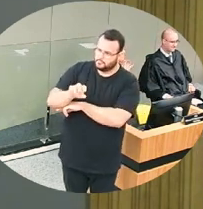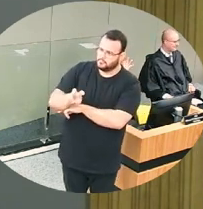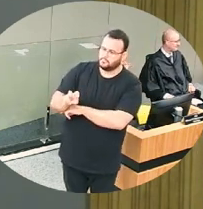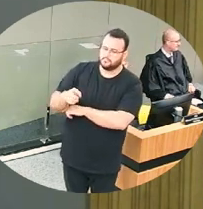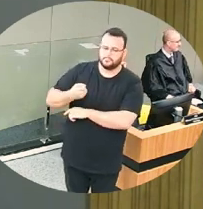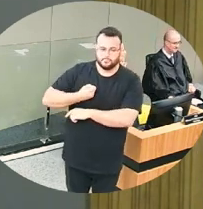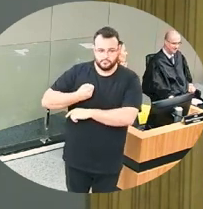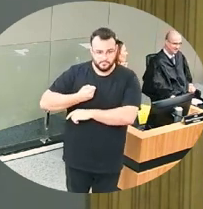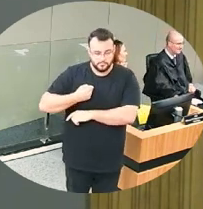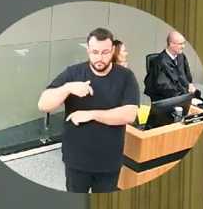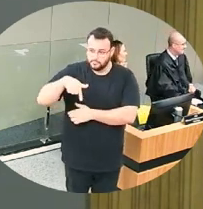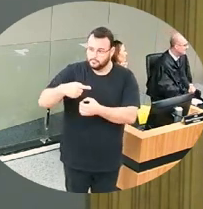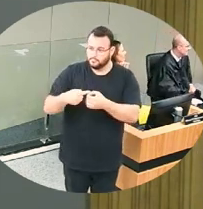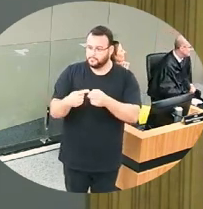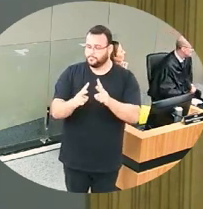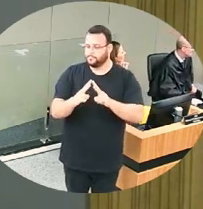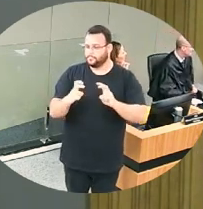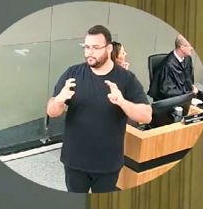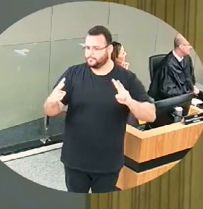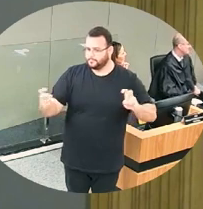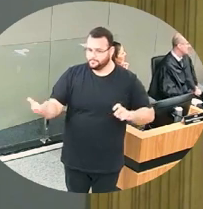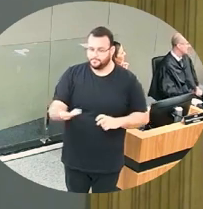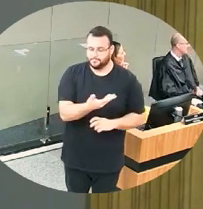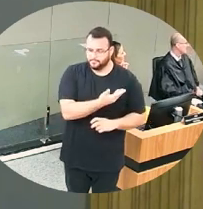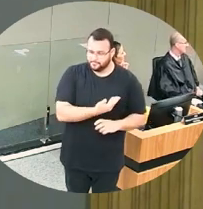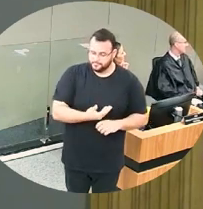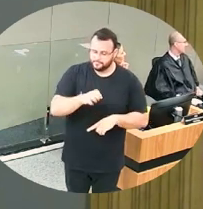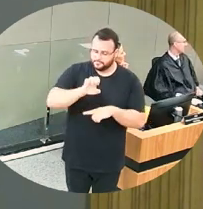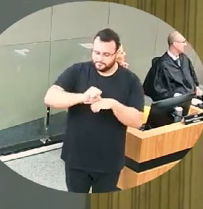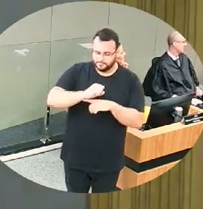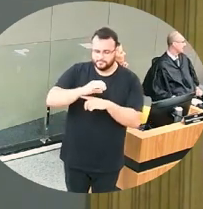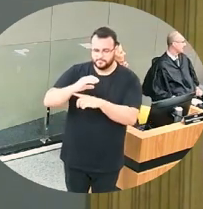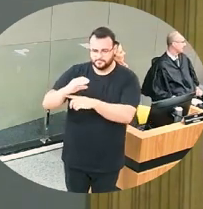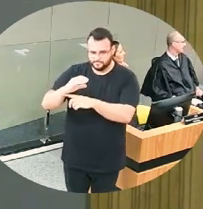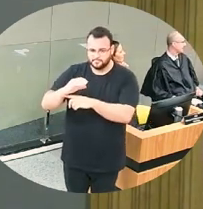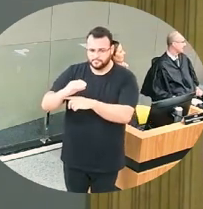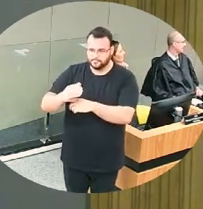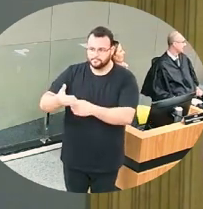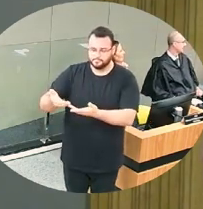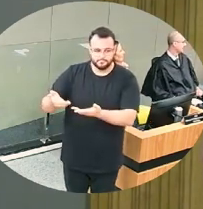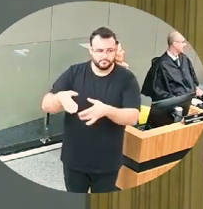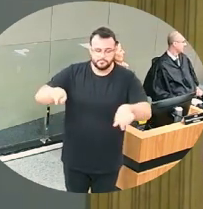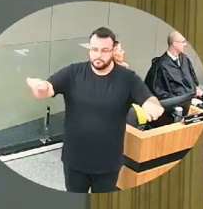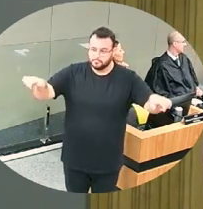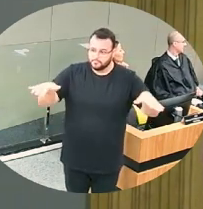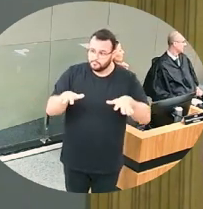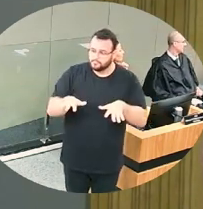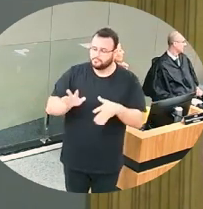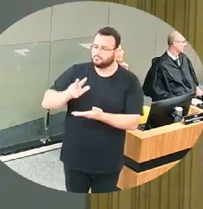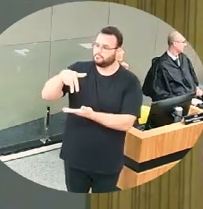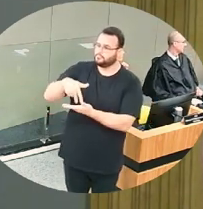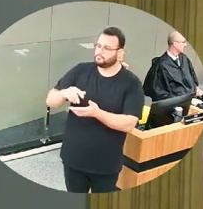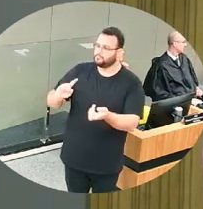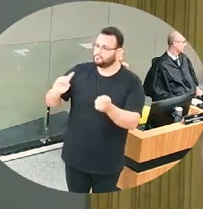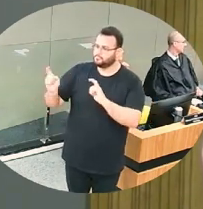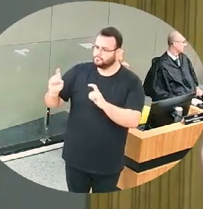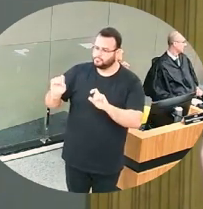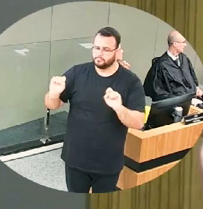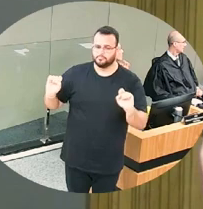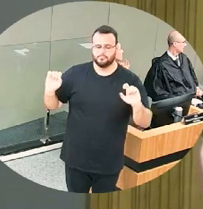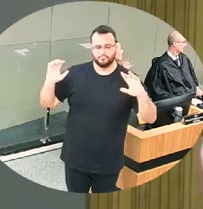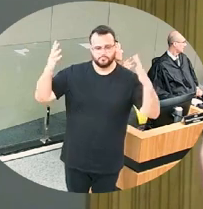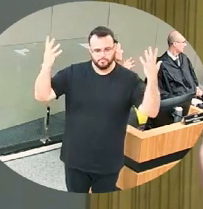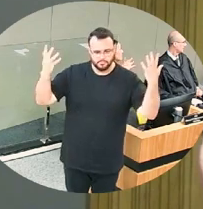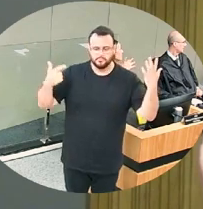395 nesta cidade de Florianópolis Estado de Santa Catarina perante o egrégio tribunal pleno reunida em sessão